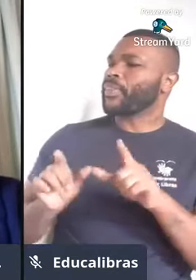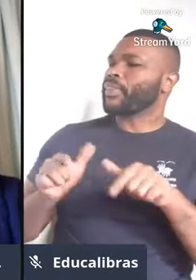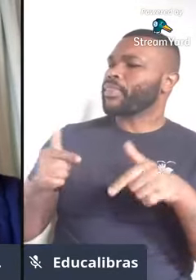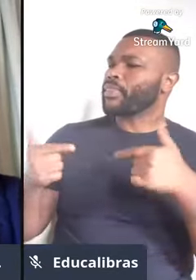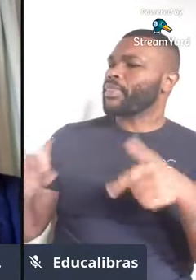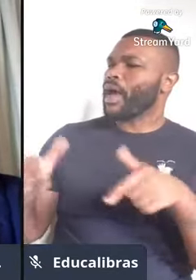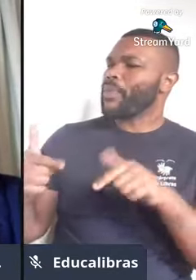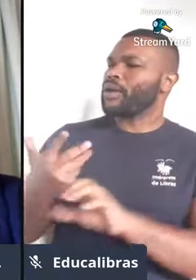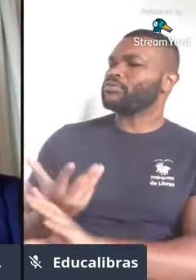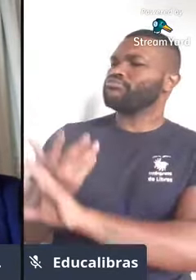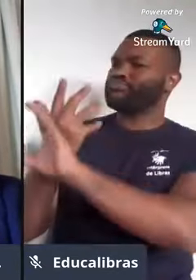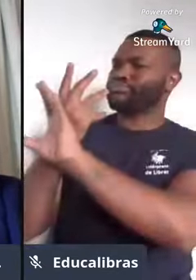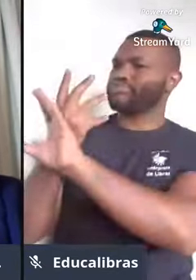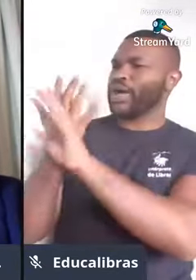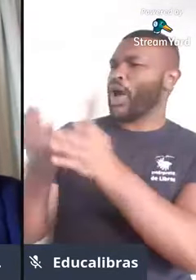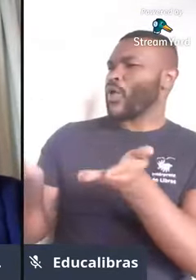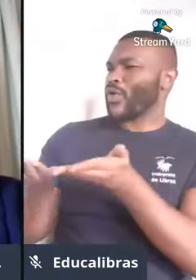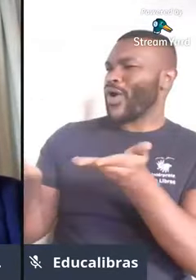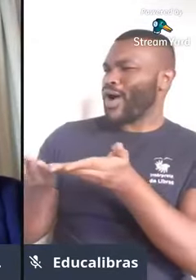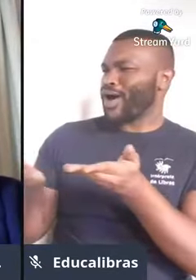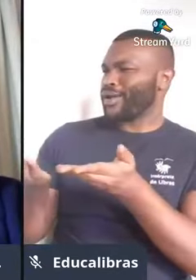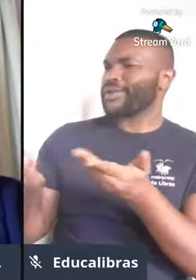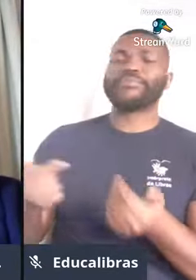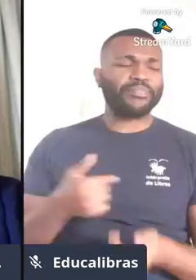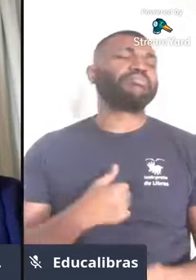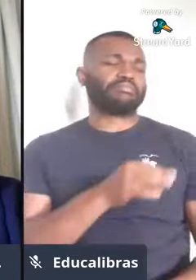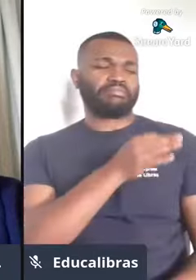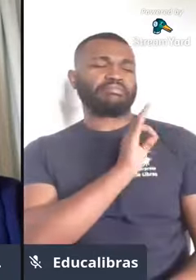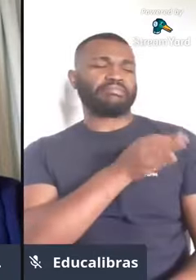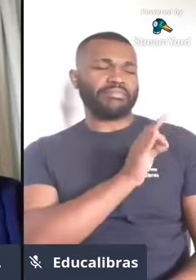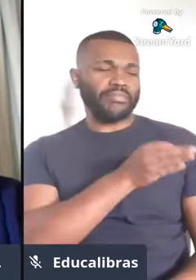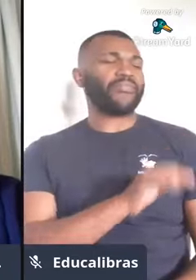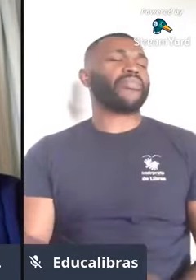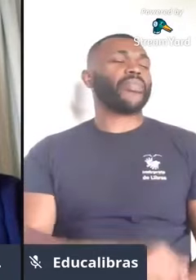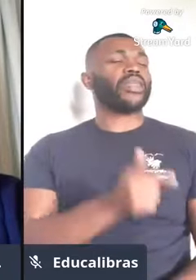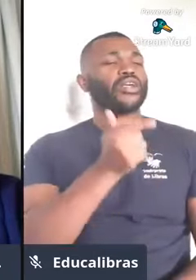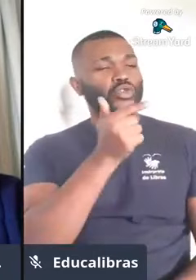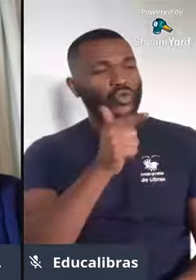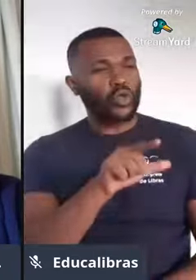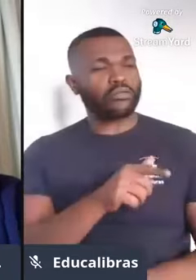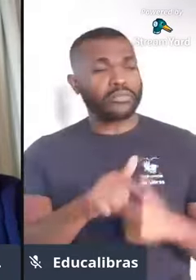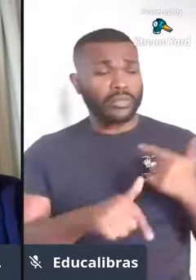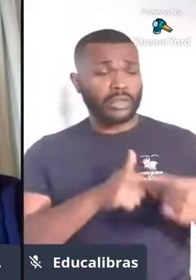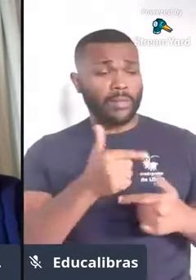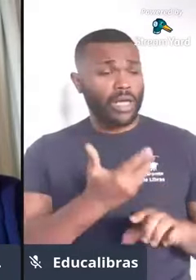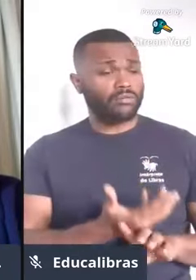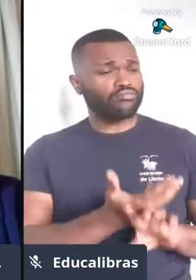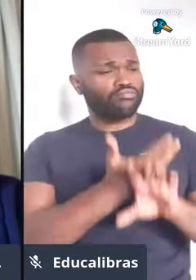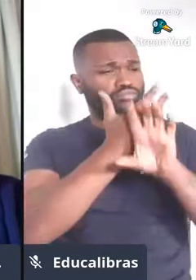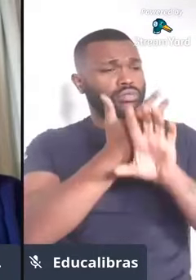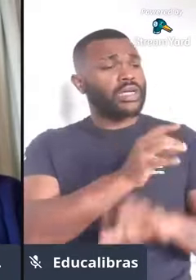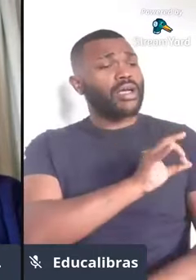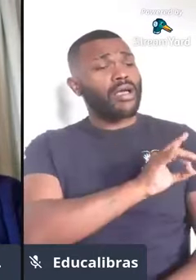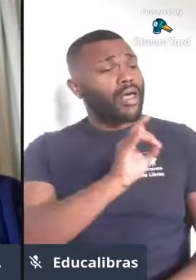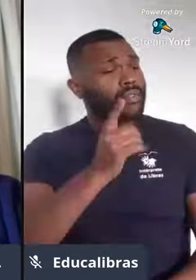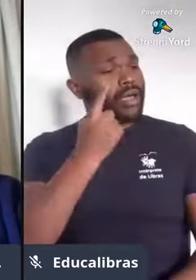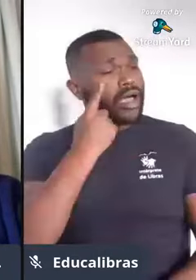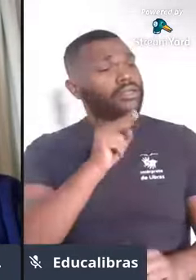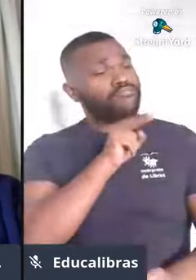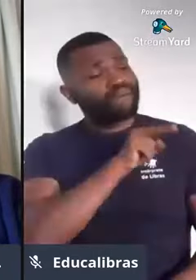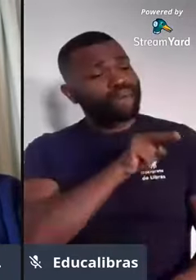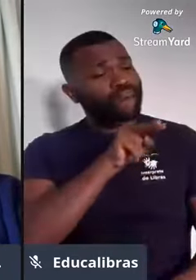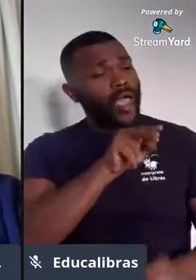mundo... A questão do teletrabalho, né? De novo, é uma questão que a gente tem que analisar cada caso. Nós